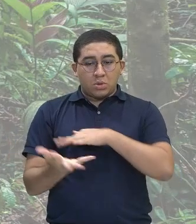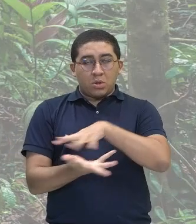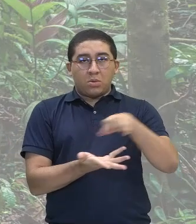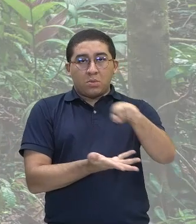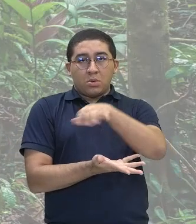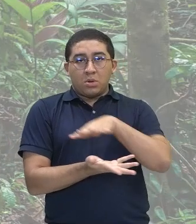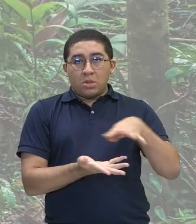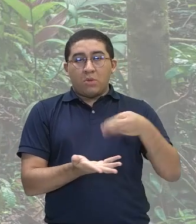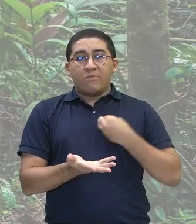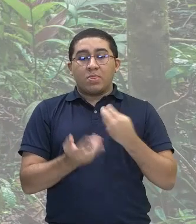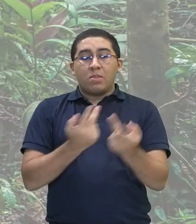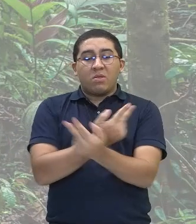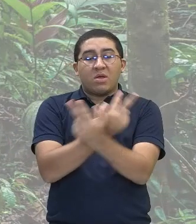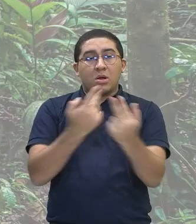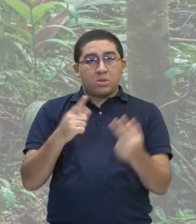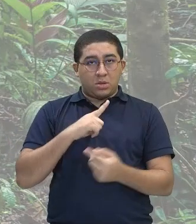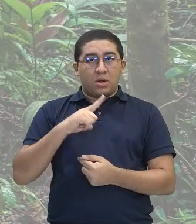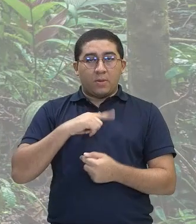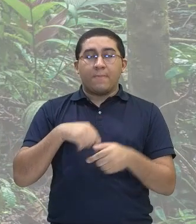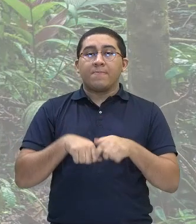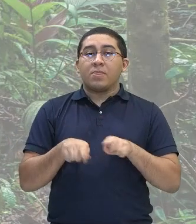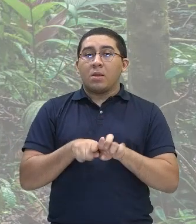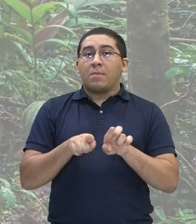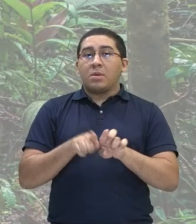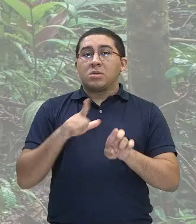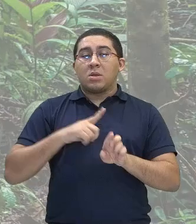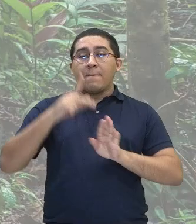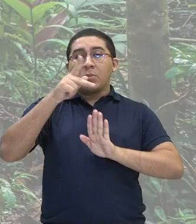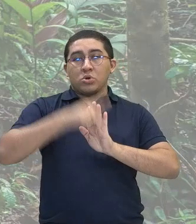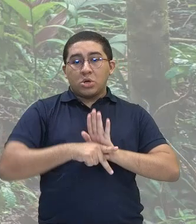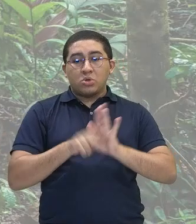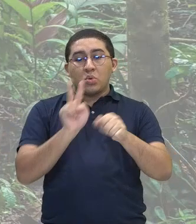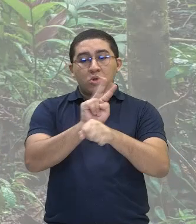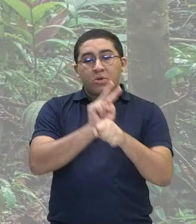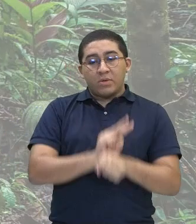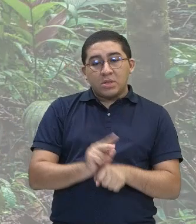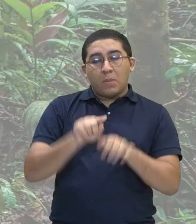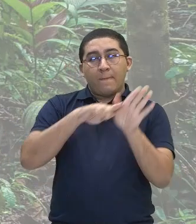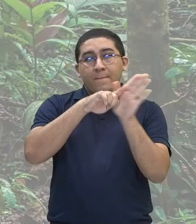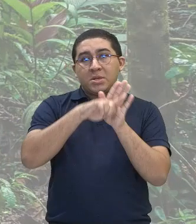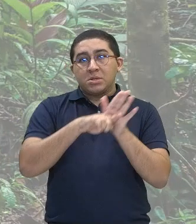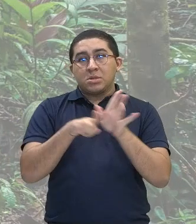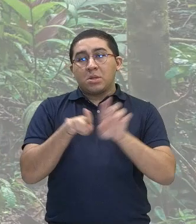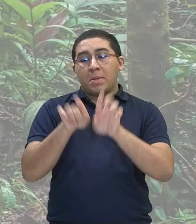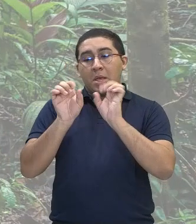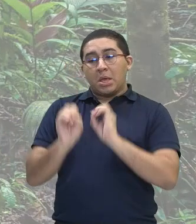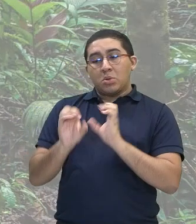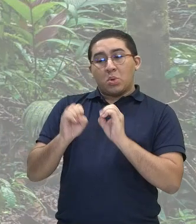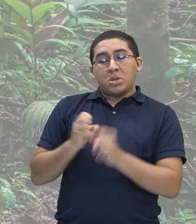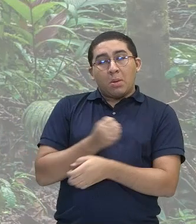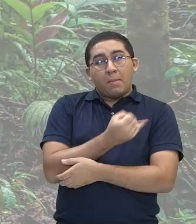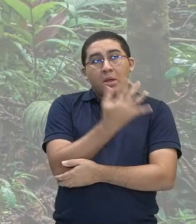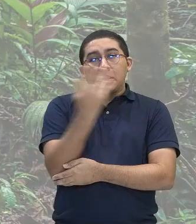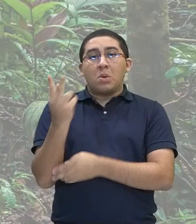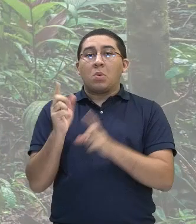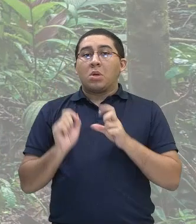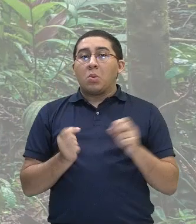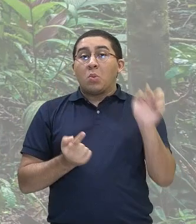também desenvolvendo programas de preservação, pesquisa e também educação ambiental para